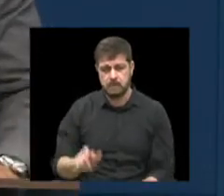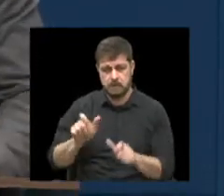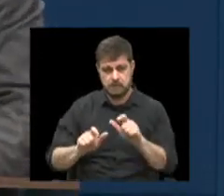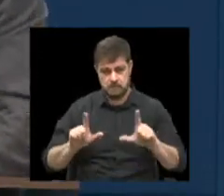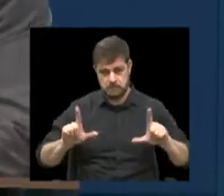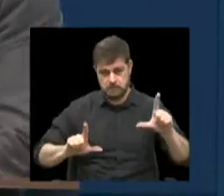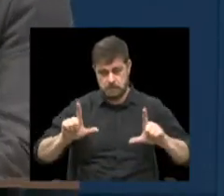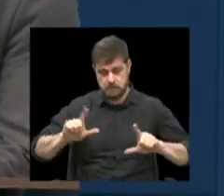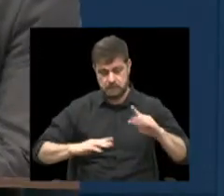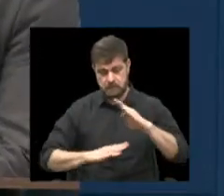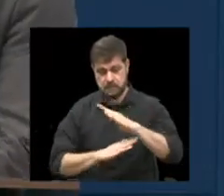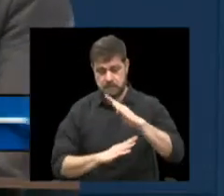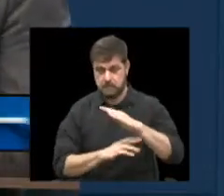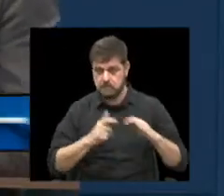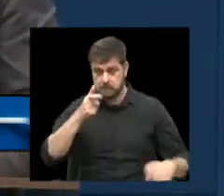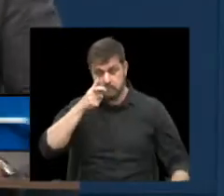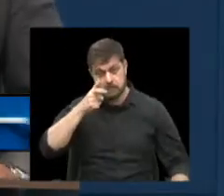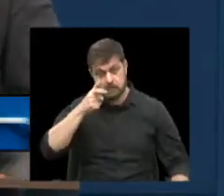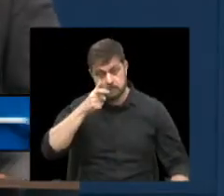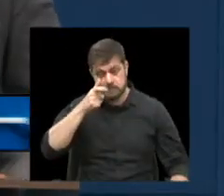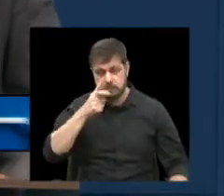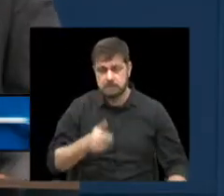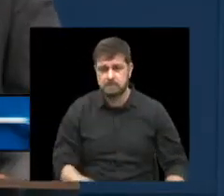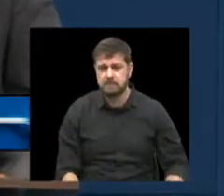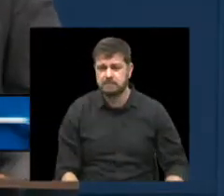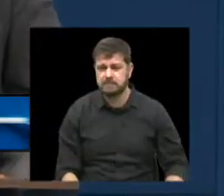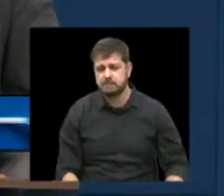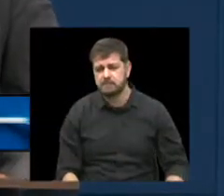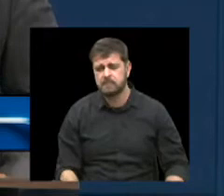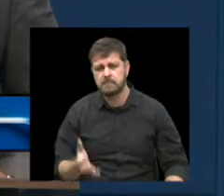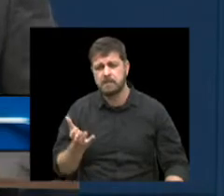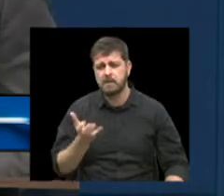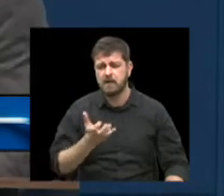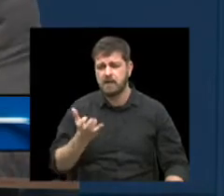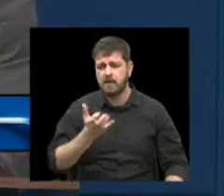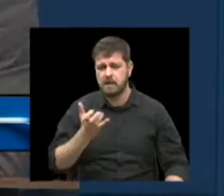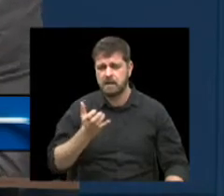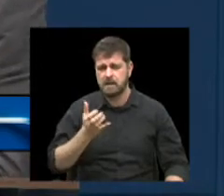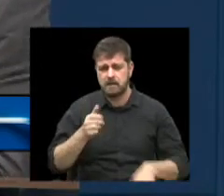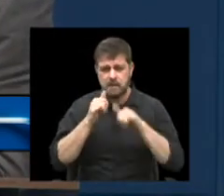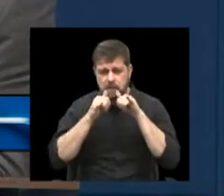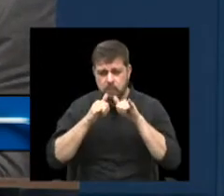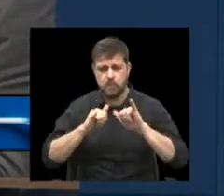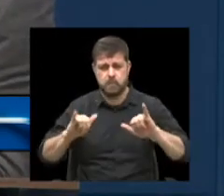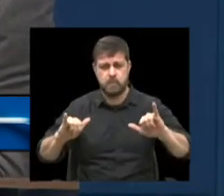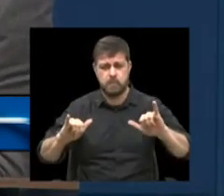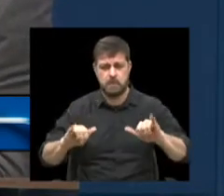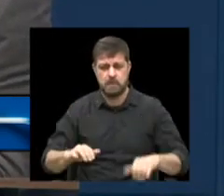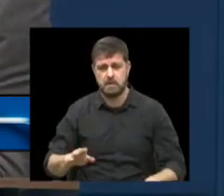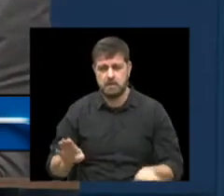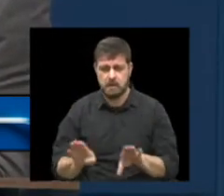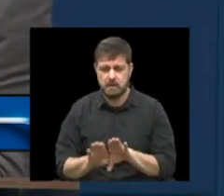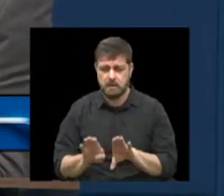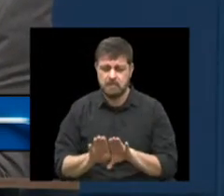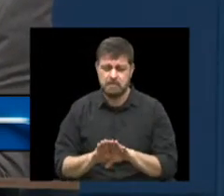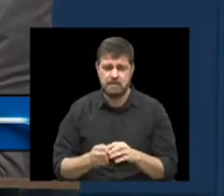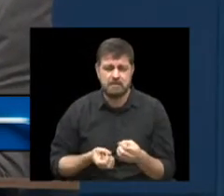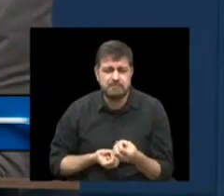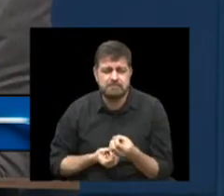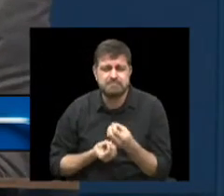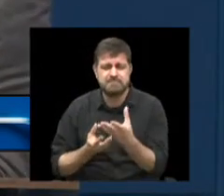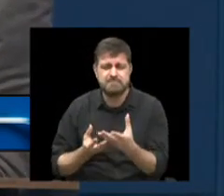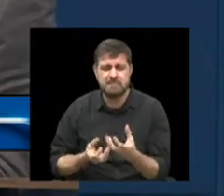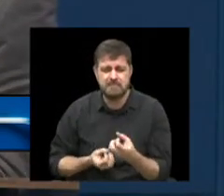telespectadores que nos assistem, eu queria deixar aqui e queria expressar